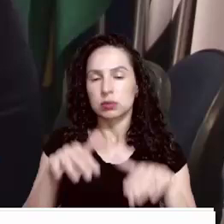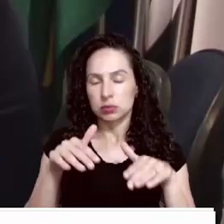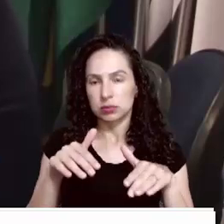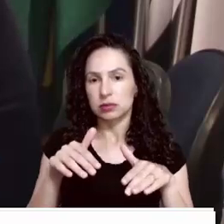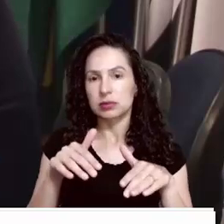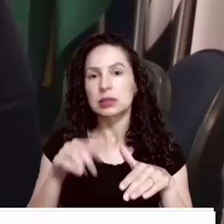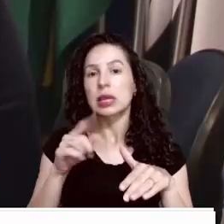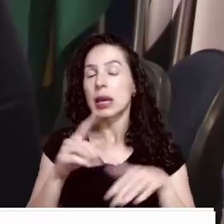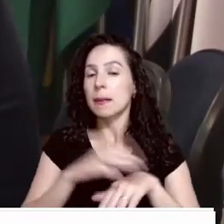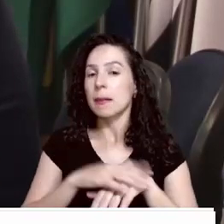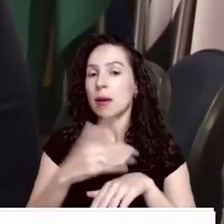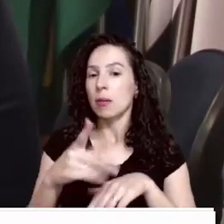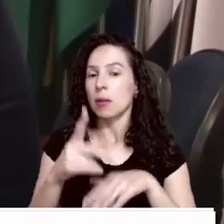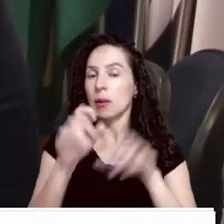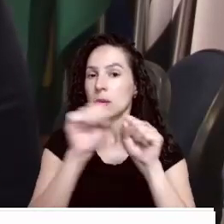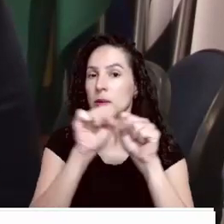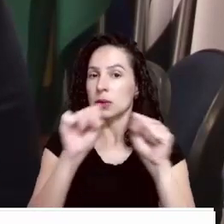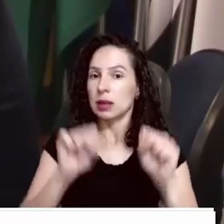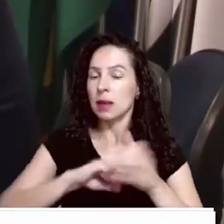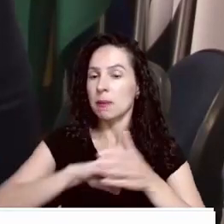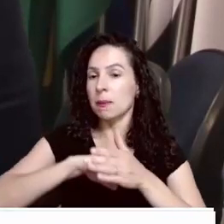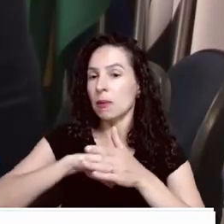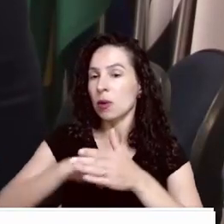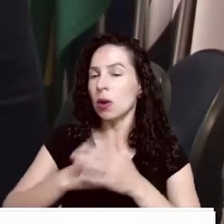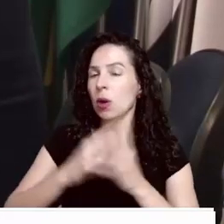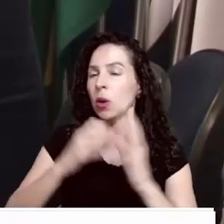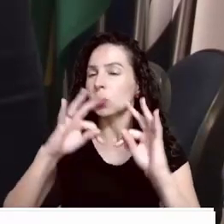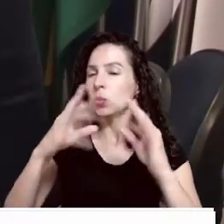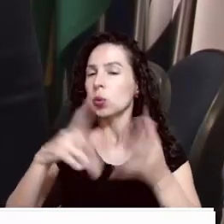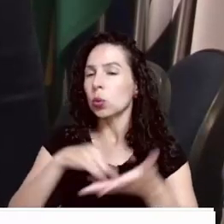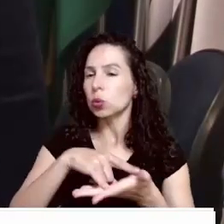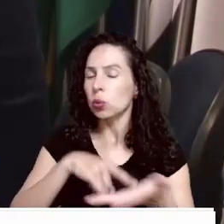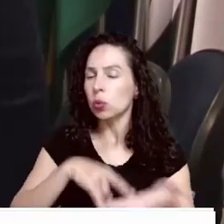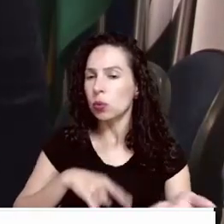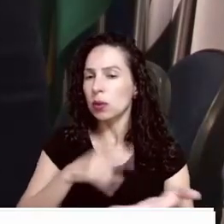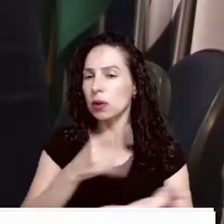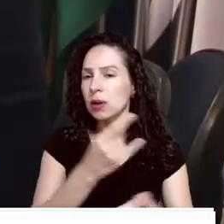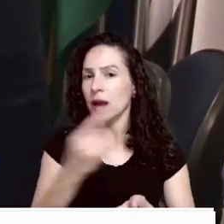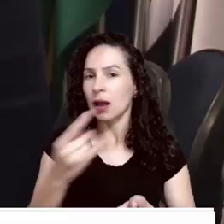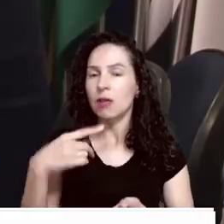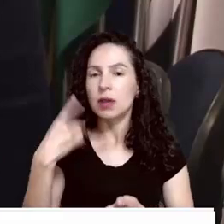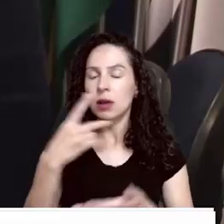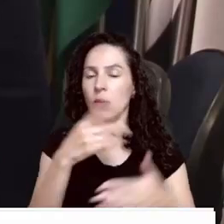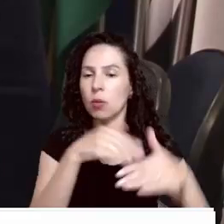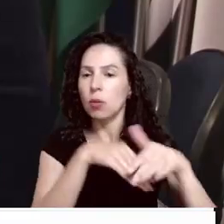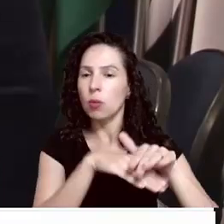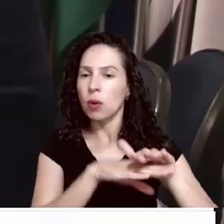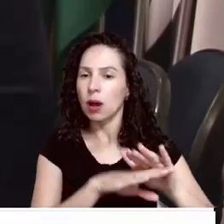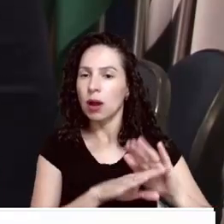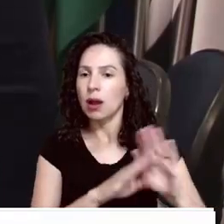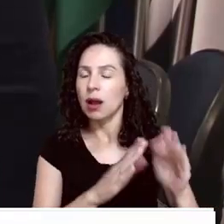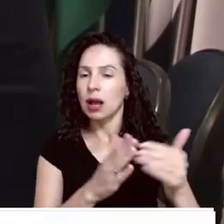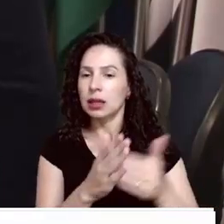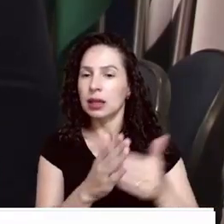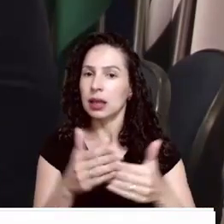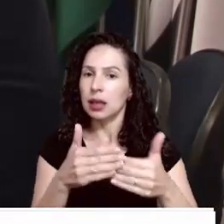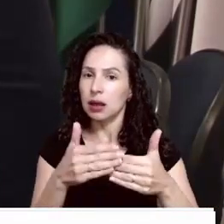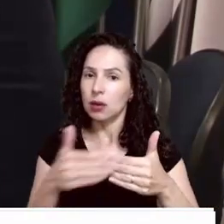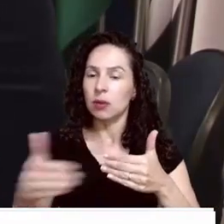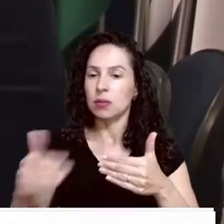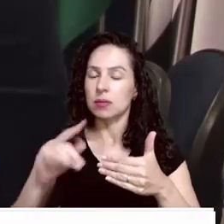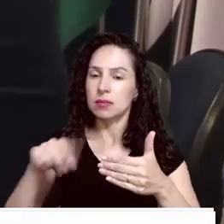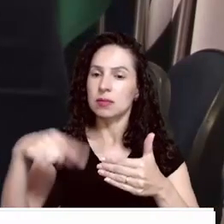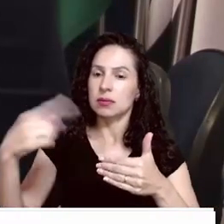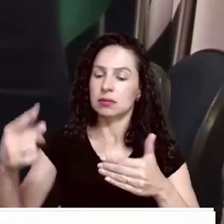breca toda a documentação dos vereadores, ficam lá até o início da próxima